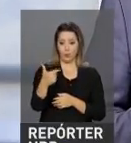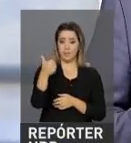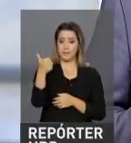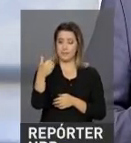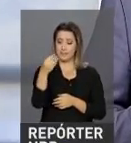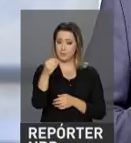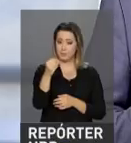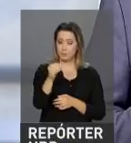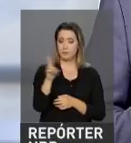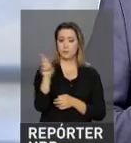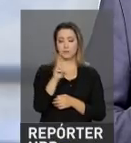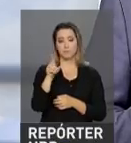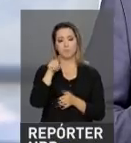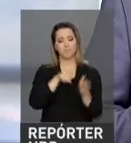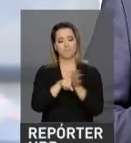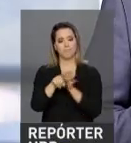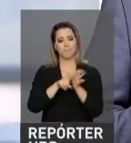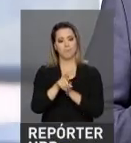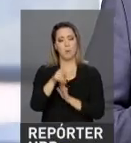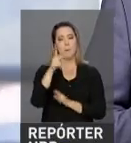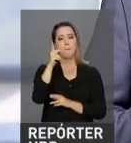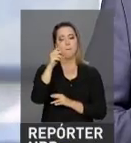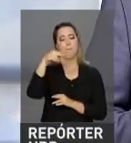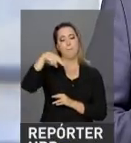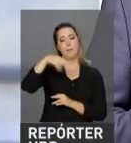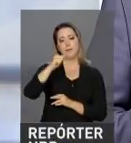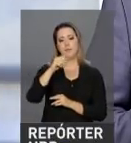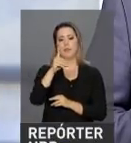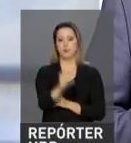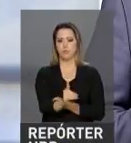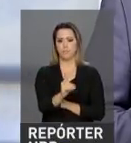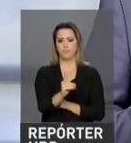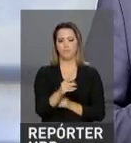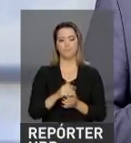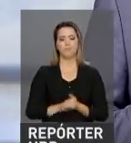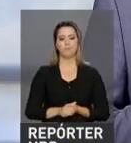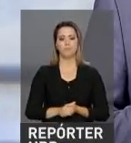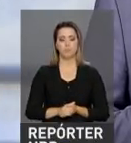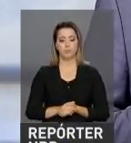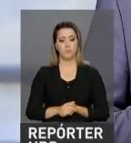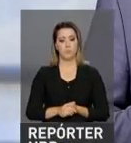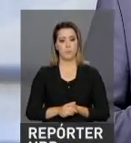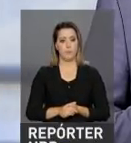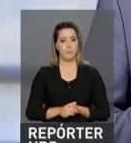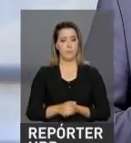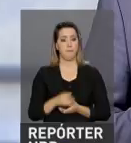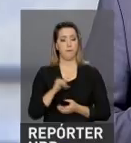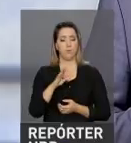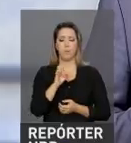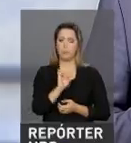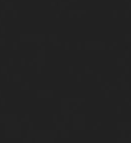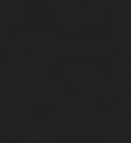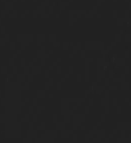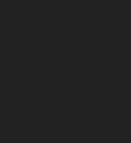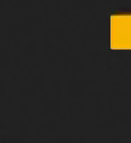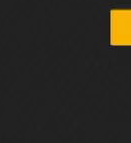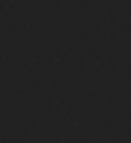Os dados são da Pesquisa Nacional por Amostra de Domicílios, a PNAD Contínua do IBGE.